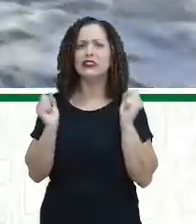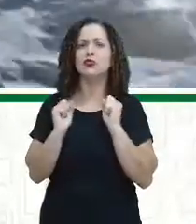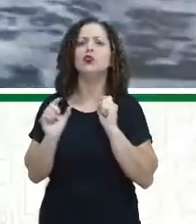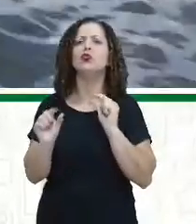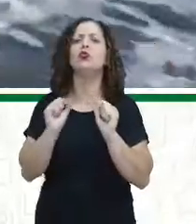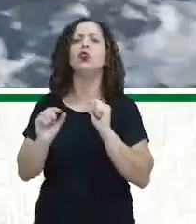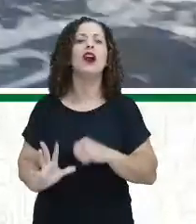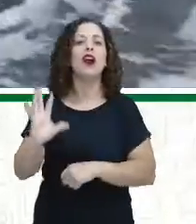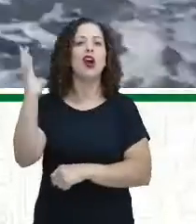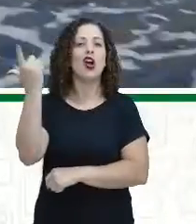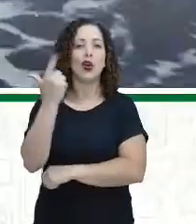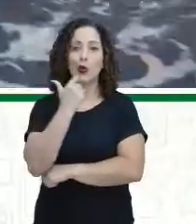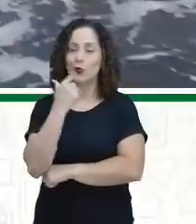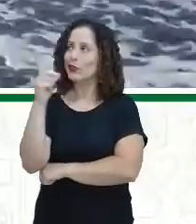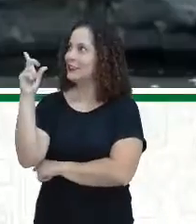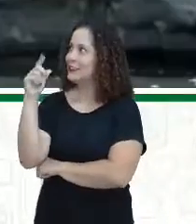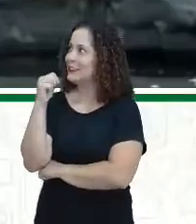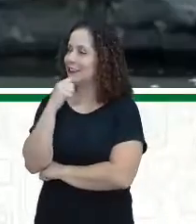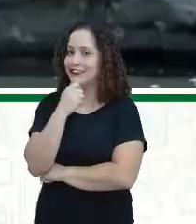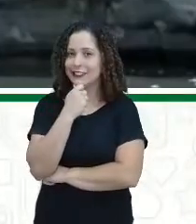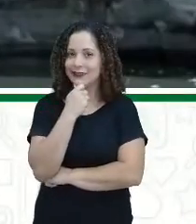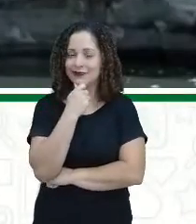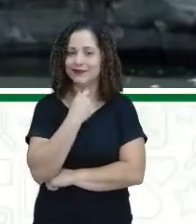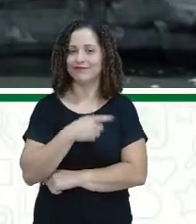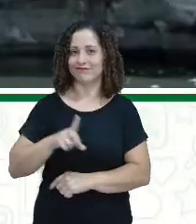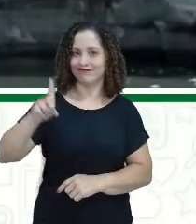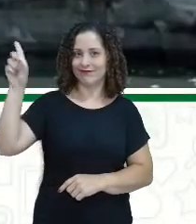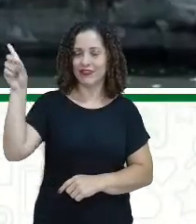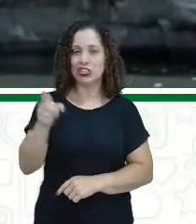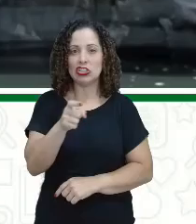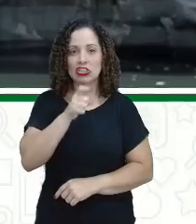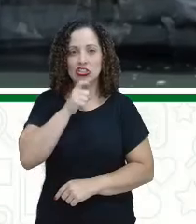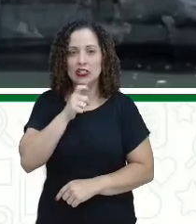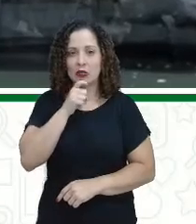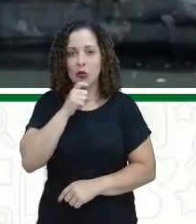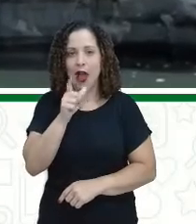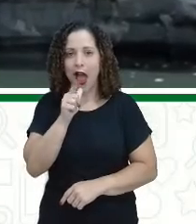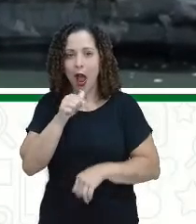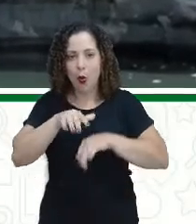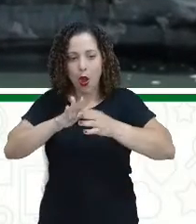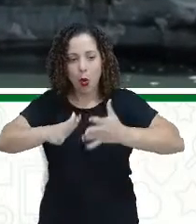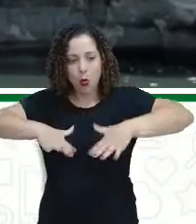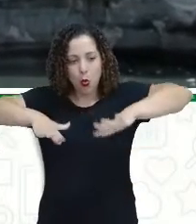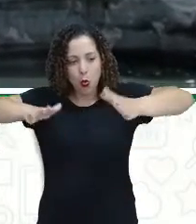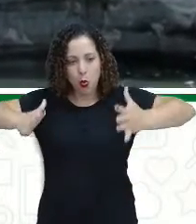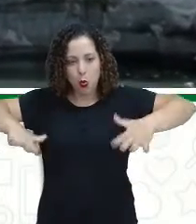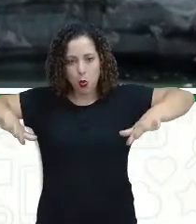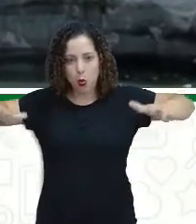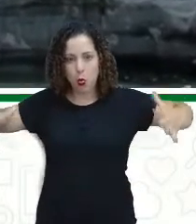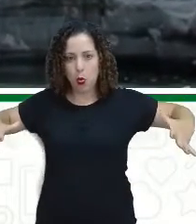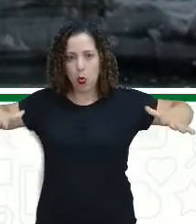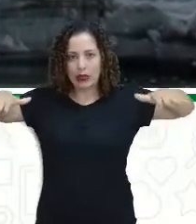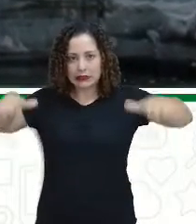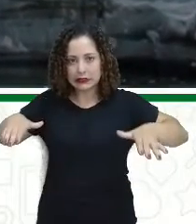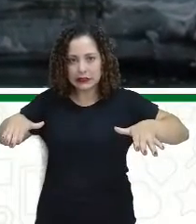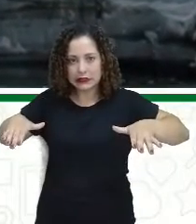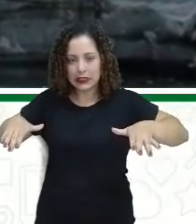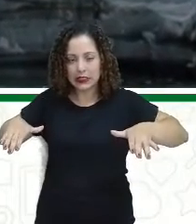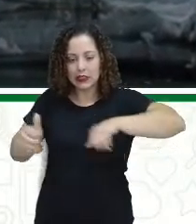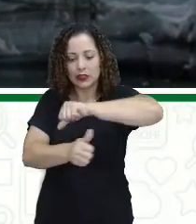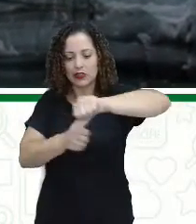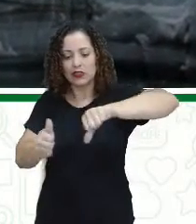vai acontecer com essa água? Ela vai congelar. E aí a água passa do estado líquido para